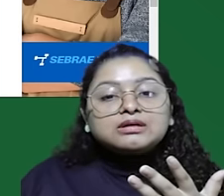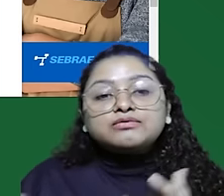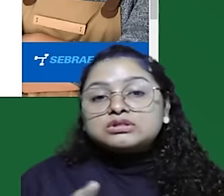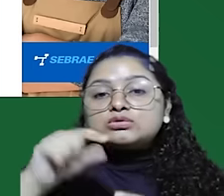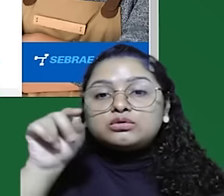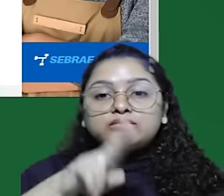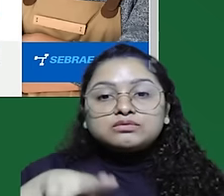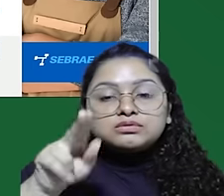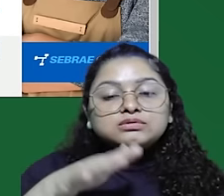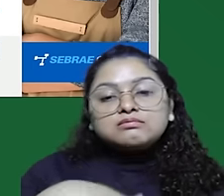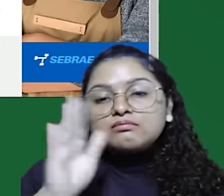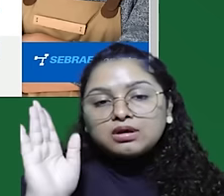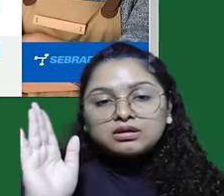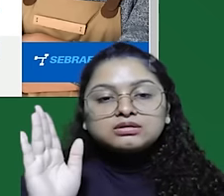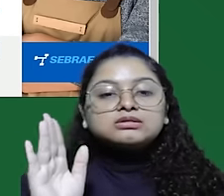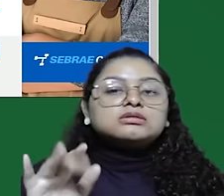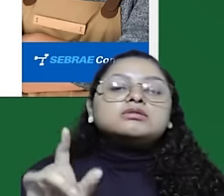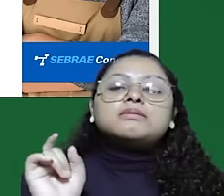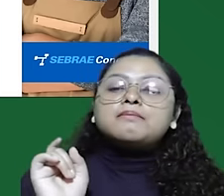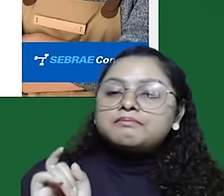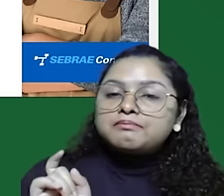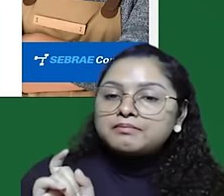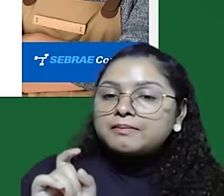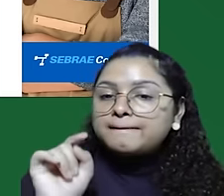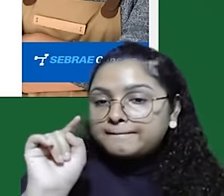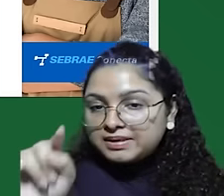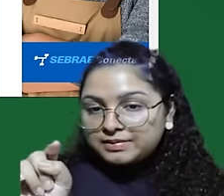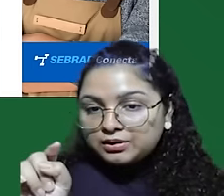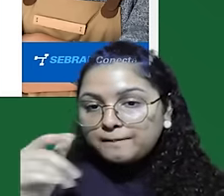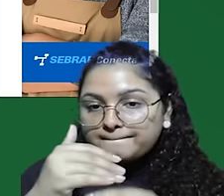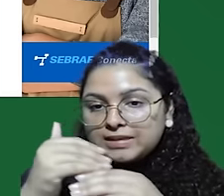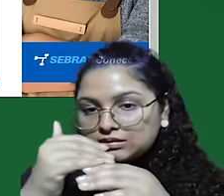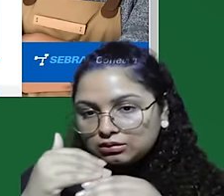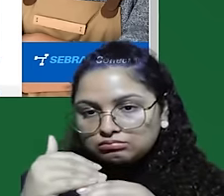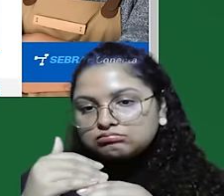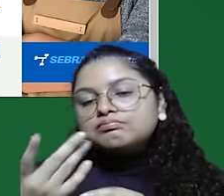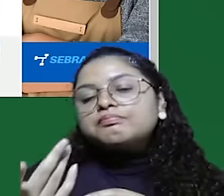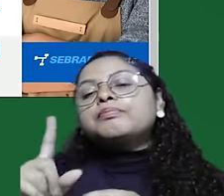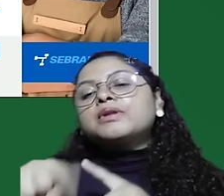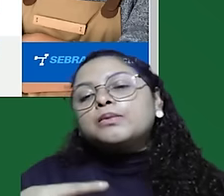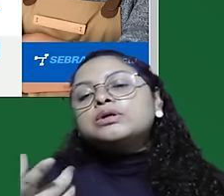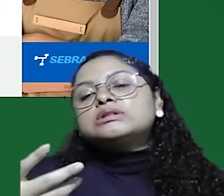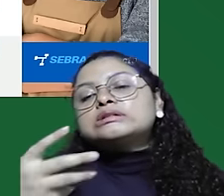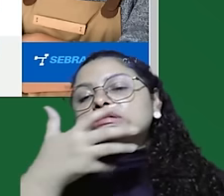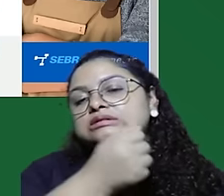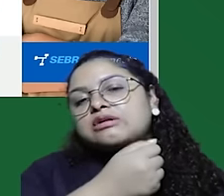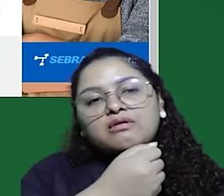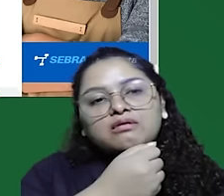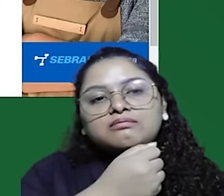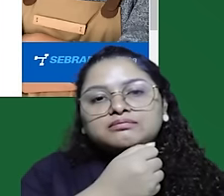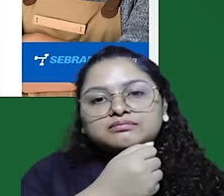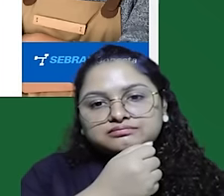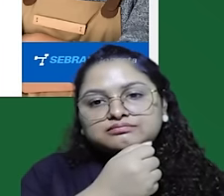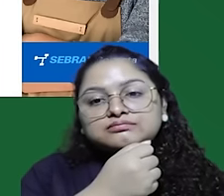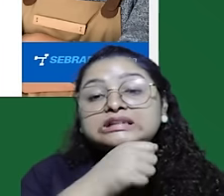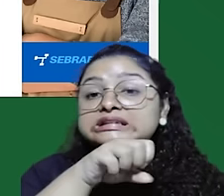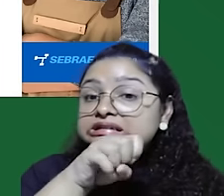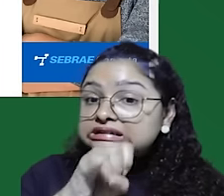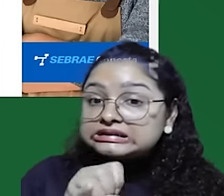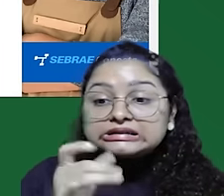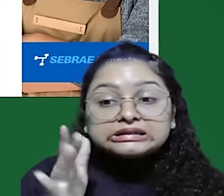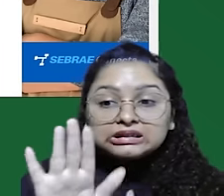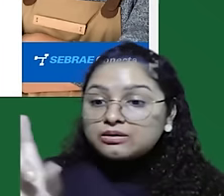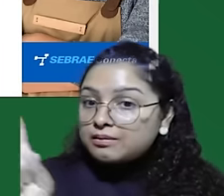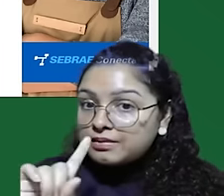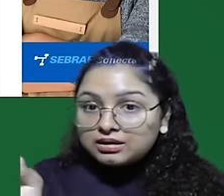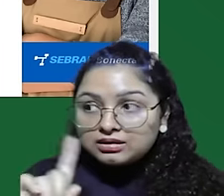você mais utiliza clica em em padrão né para adicionar como padrão e aí você clica aqui em salvar caso ela não apareça